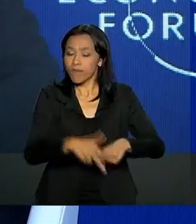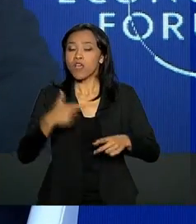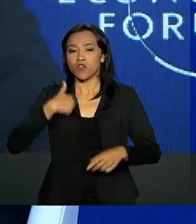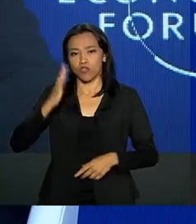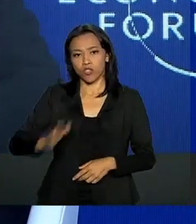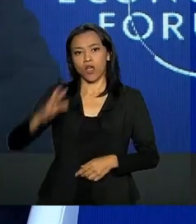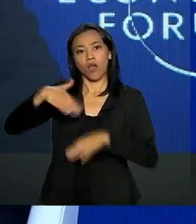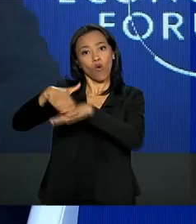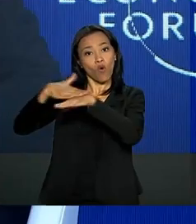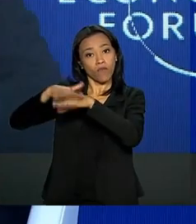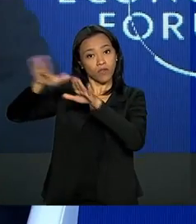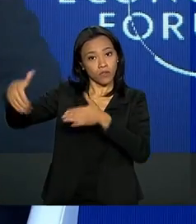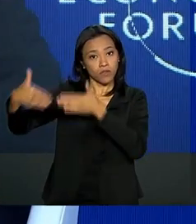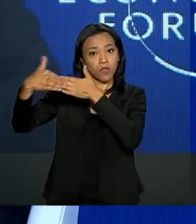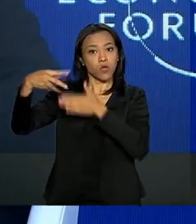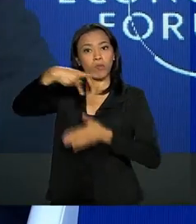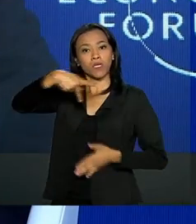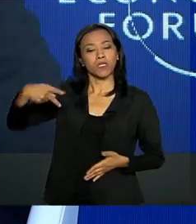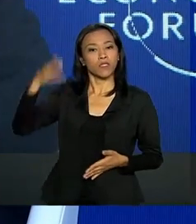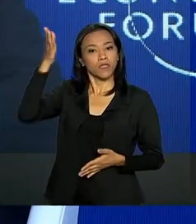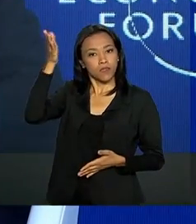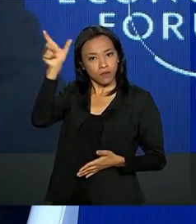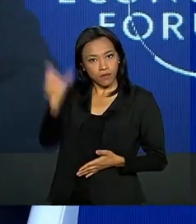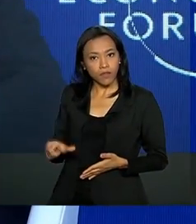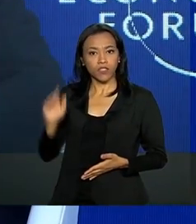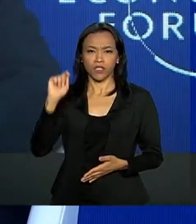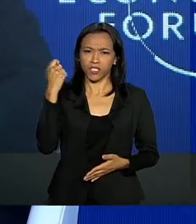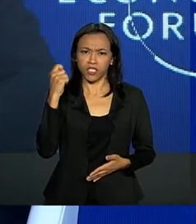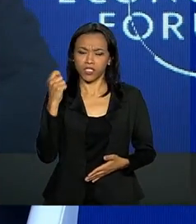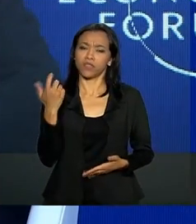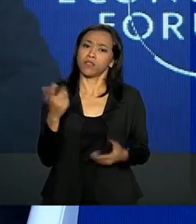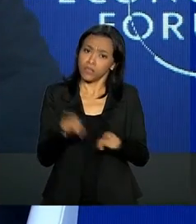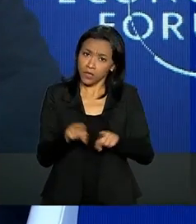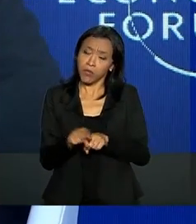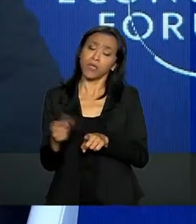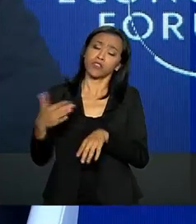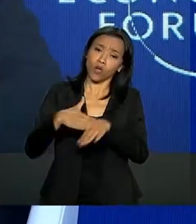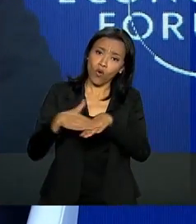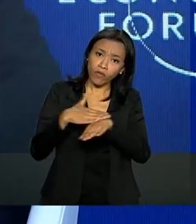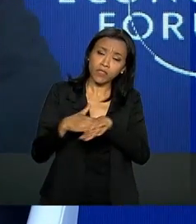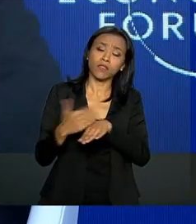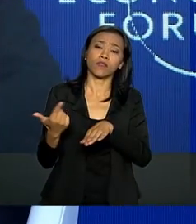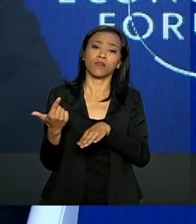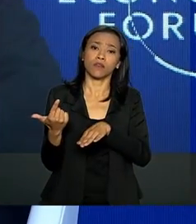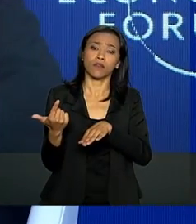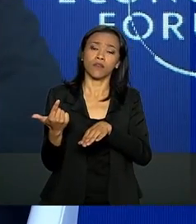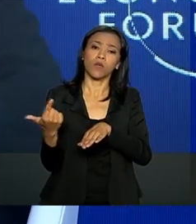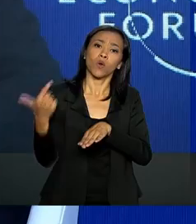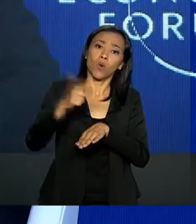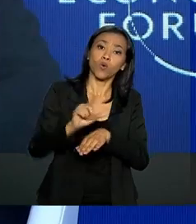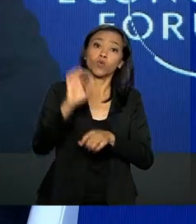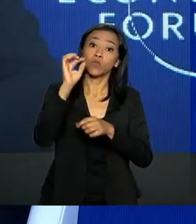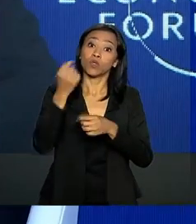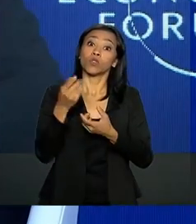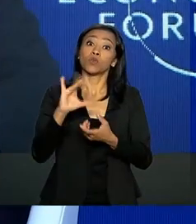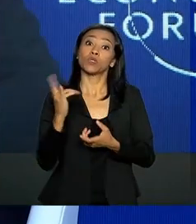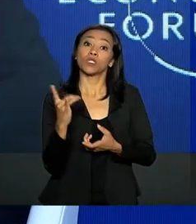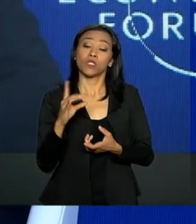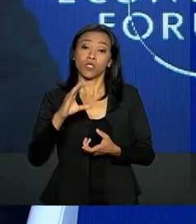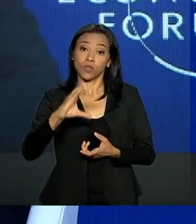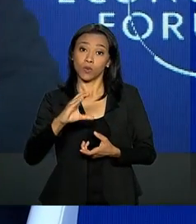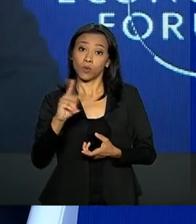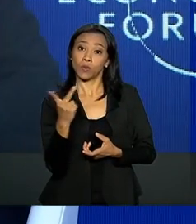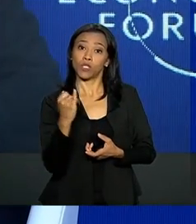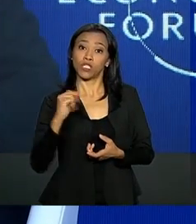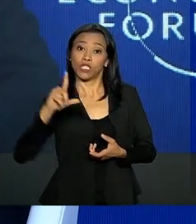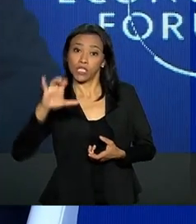Macri. Conversei também, de forma não muito profunda ainda, mas uma boa conversa com o presidente do Chile, Pineira, bem como o